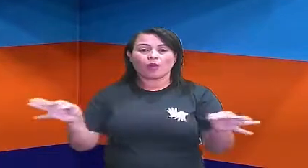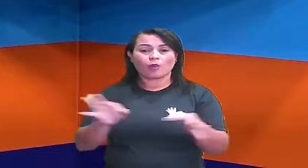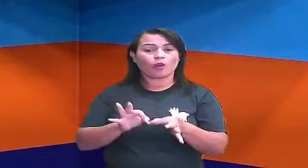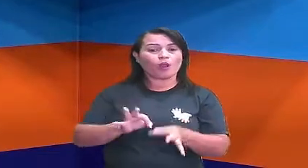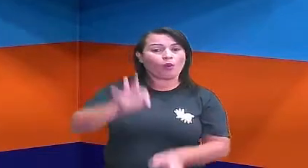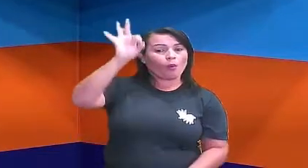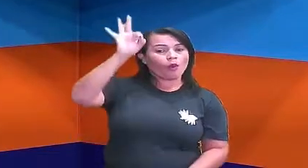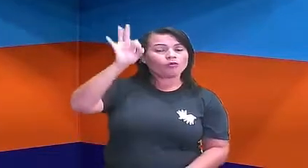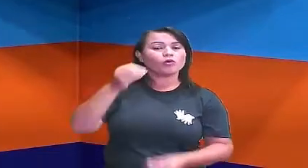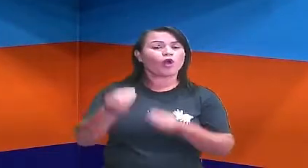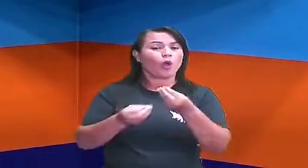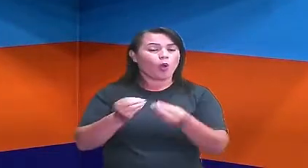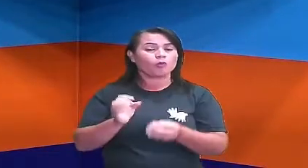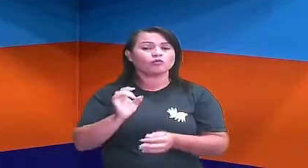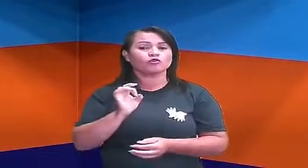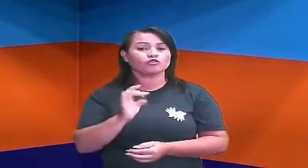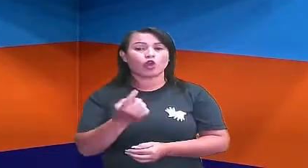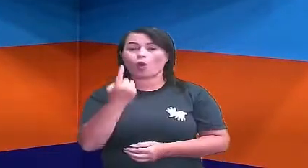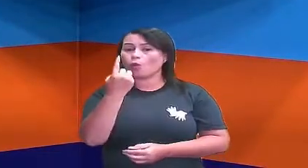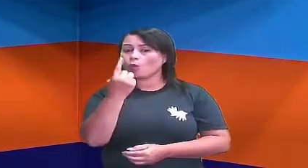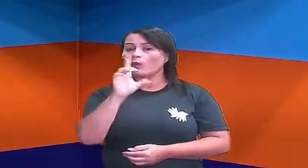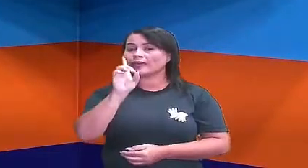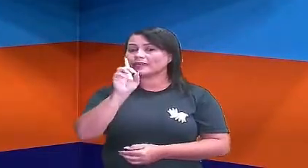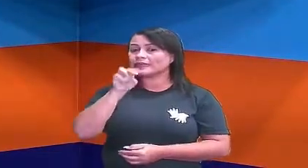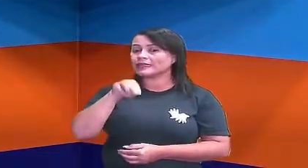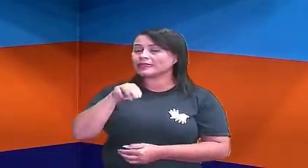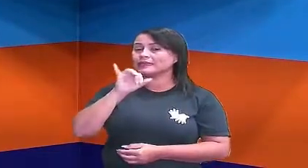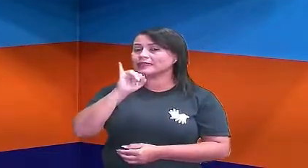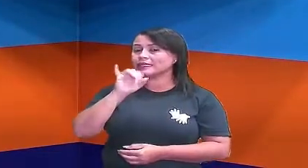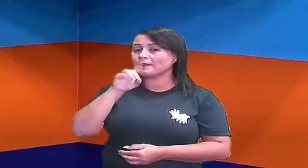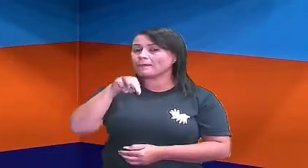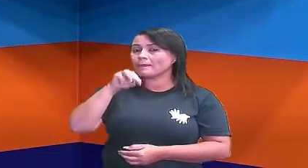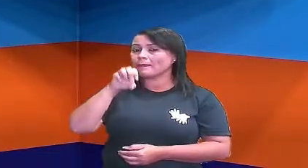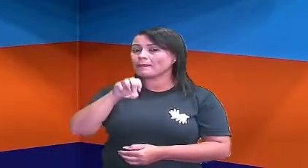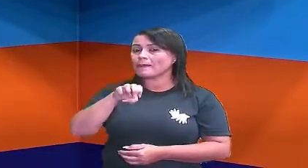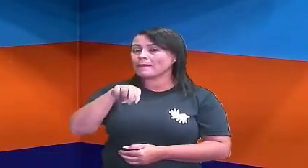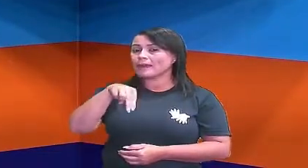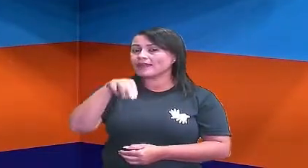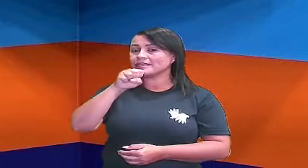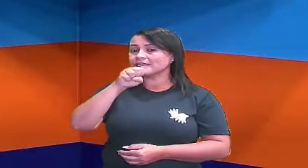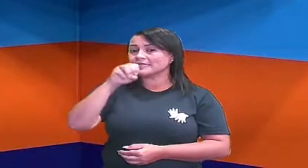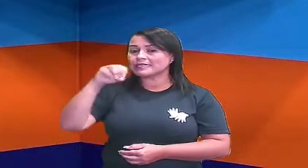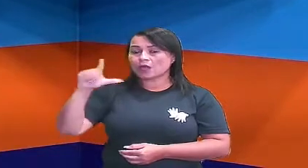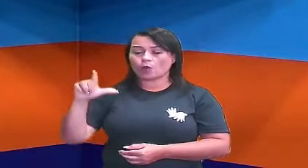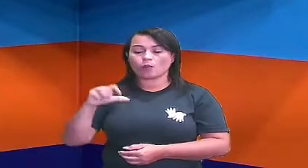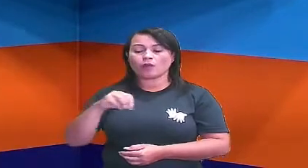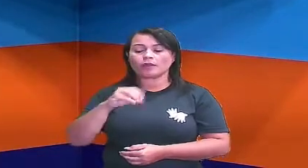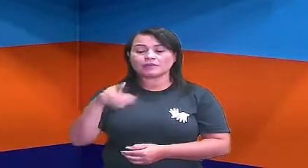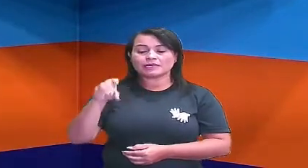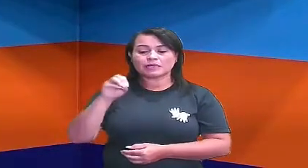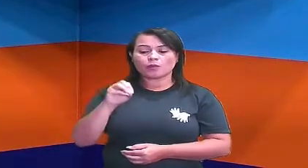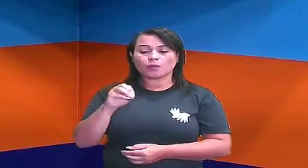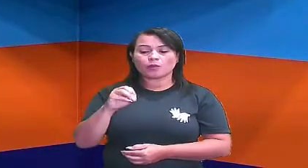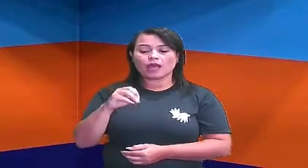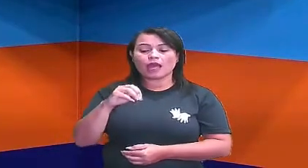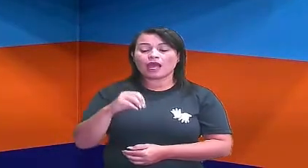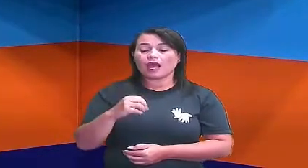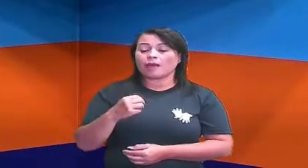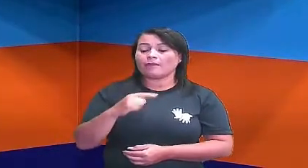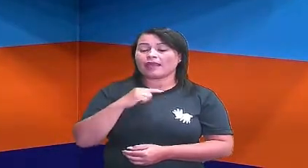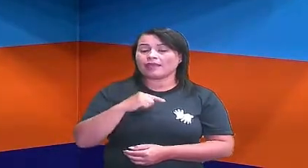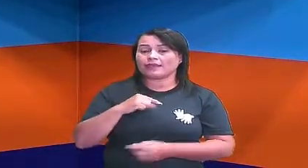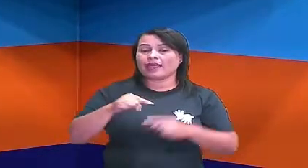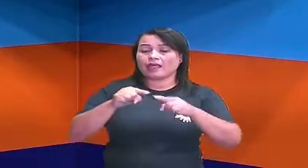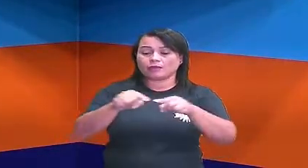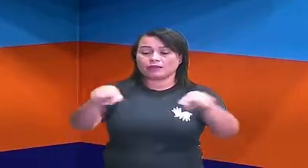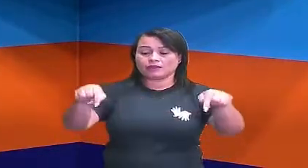trabalhamos somente com uma dimensão. Para determinar medidas de área, trabalhamos com duas